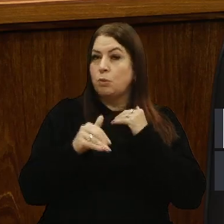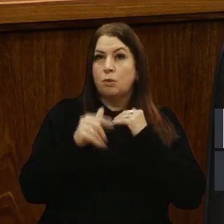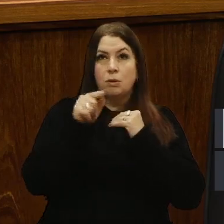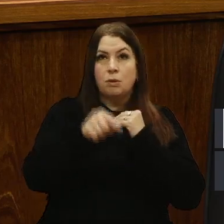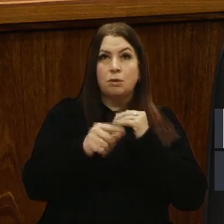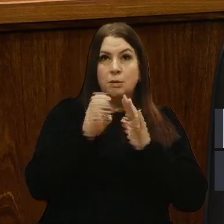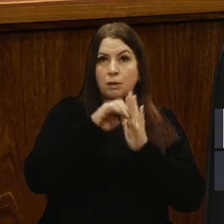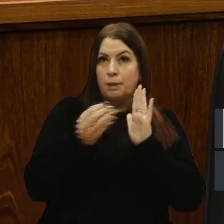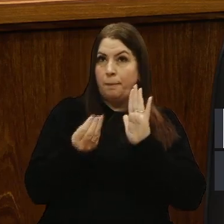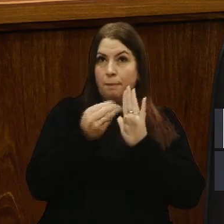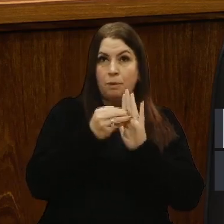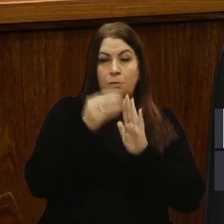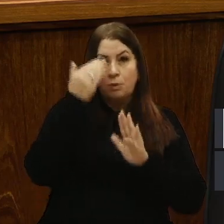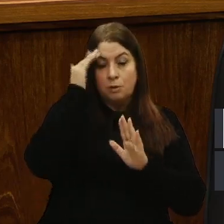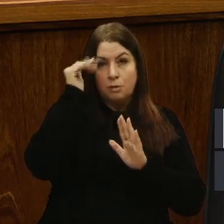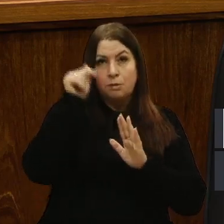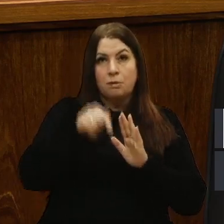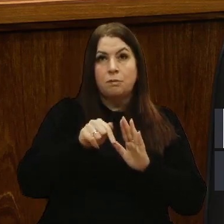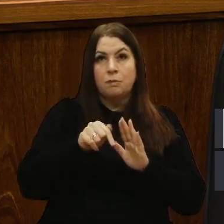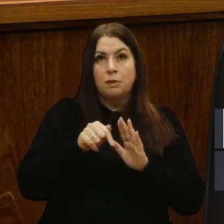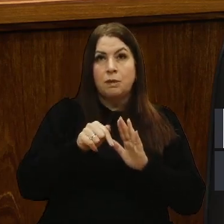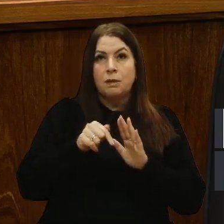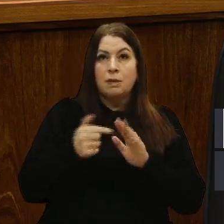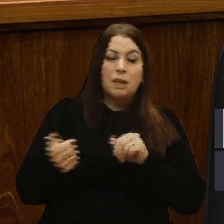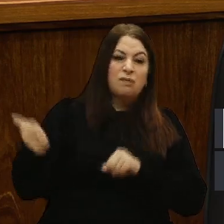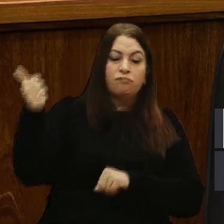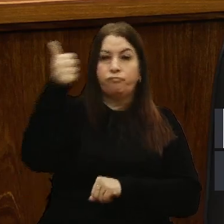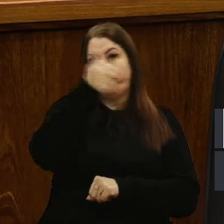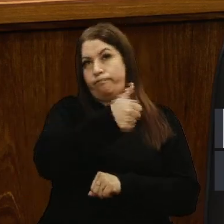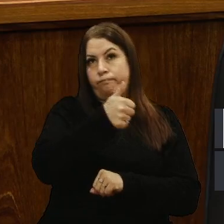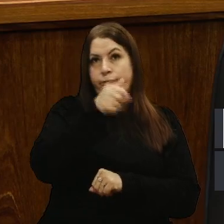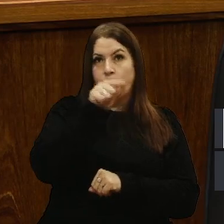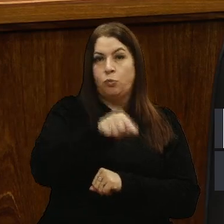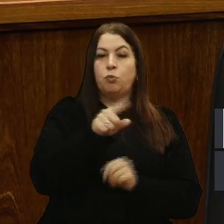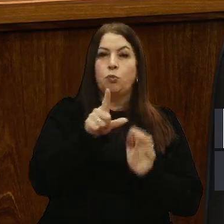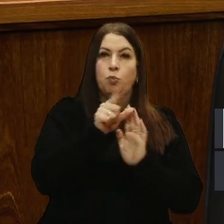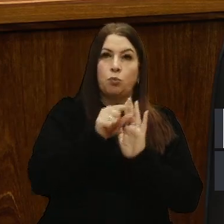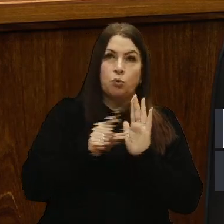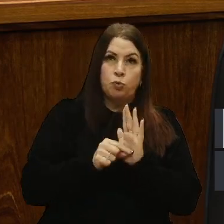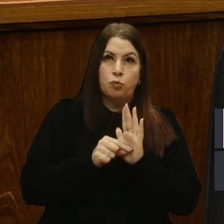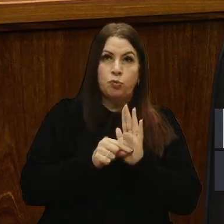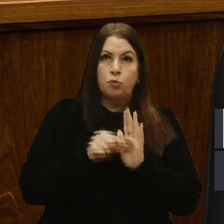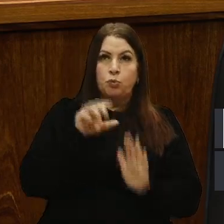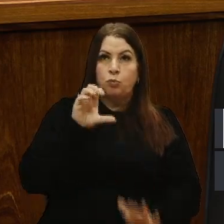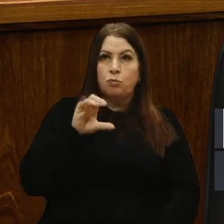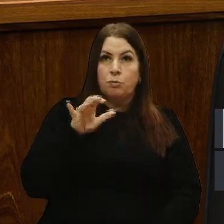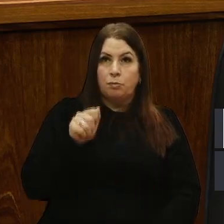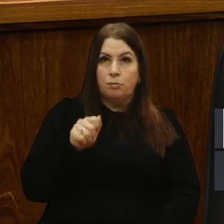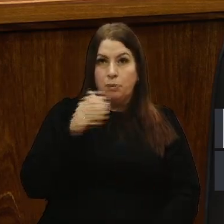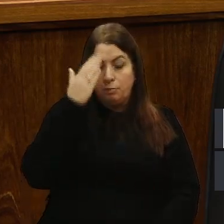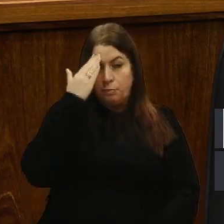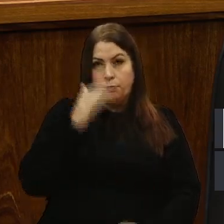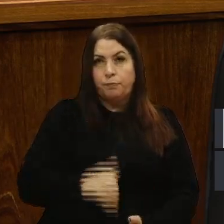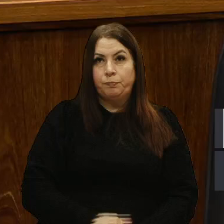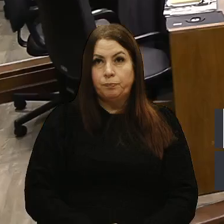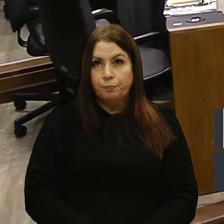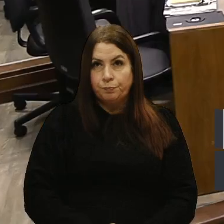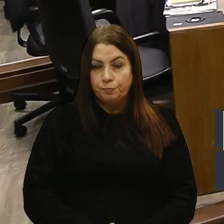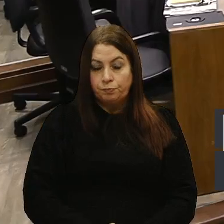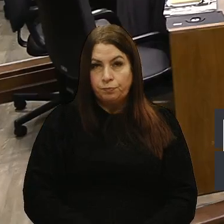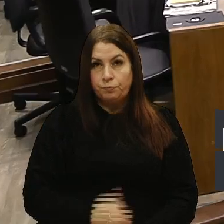essa emenda, por entender que ela se sobressai a um artigo do ECA. Muito obrigada.